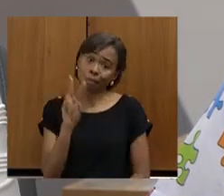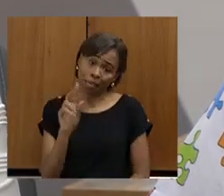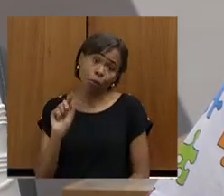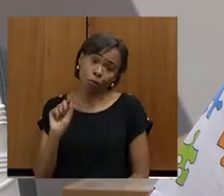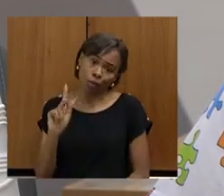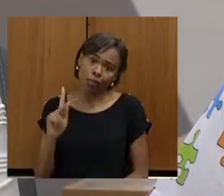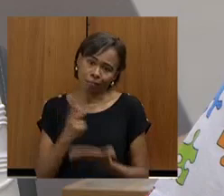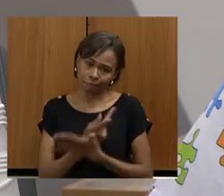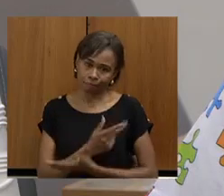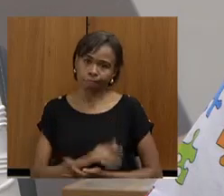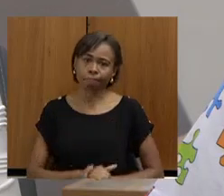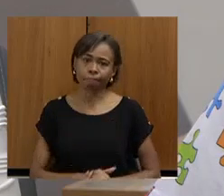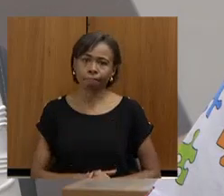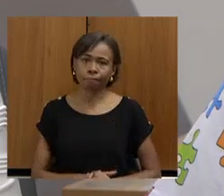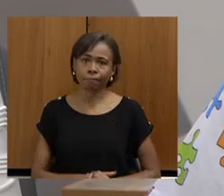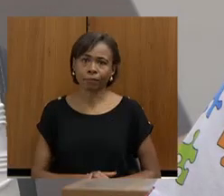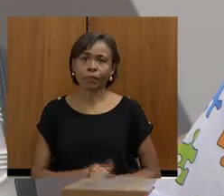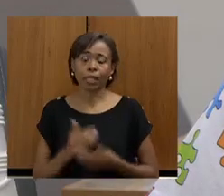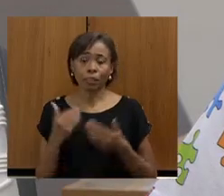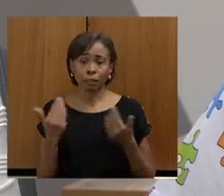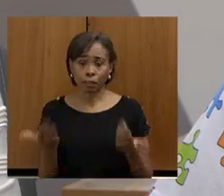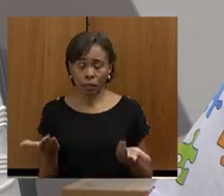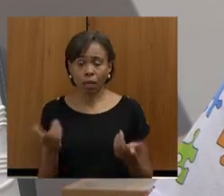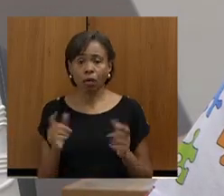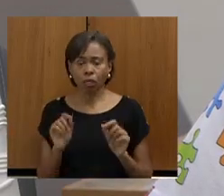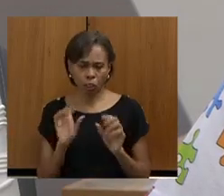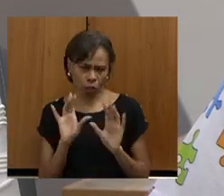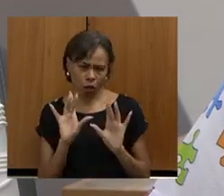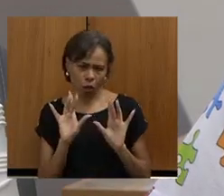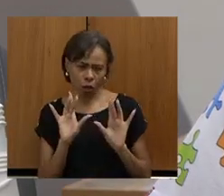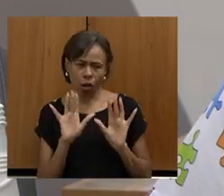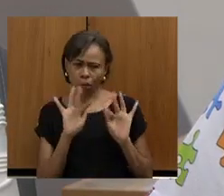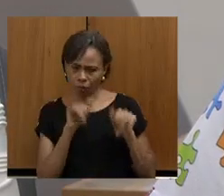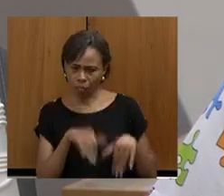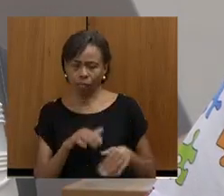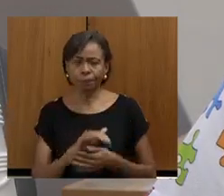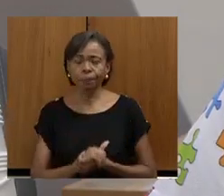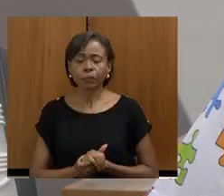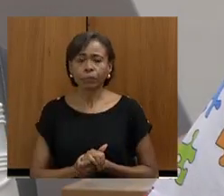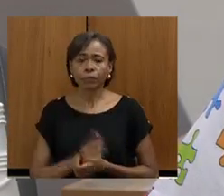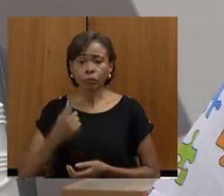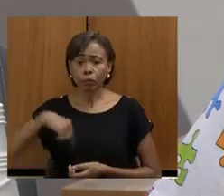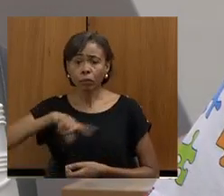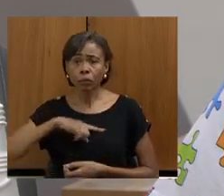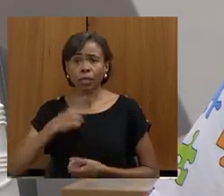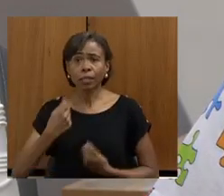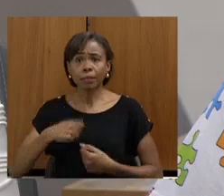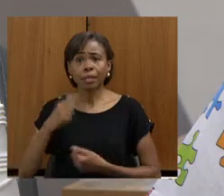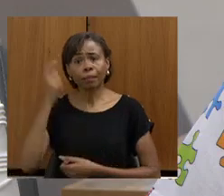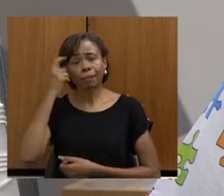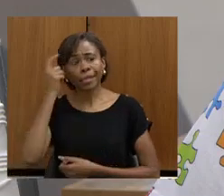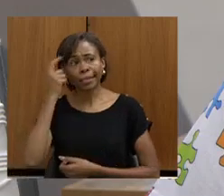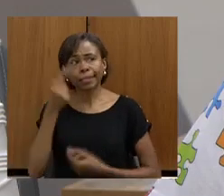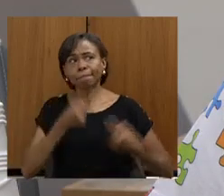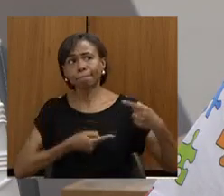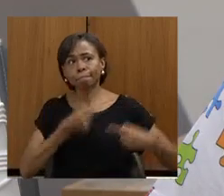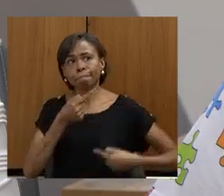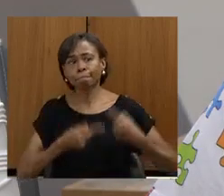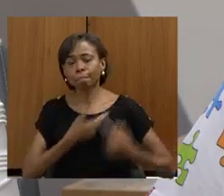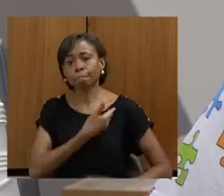dessa forma. Muito obrigado. Então, só para terminar, precisamos pensar em políticas públicas